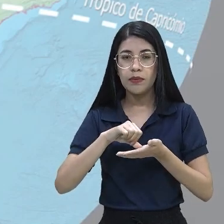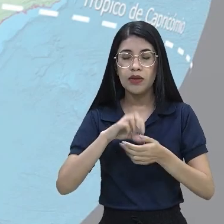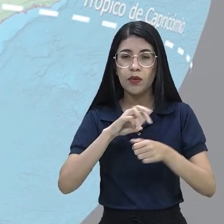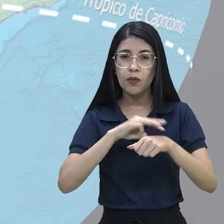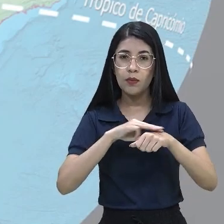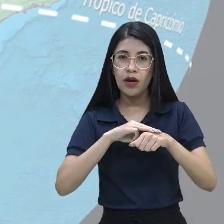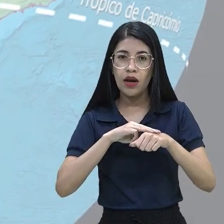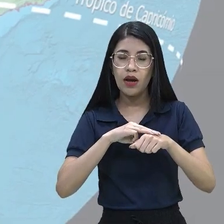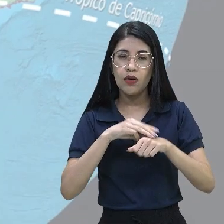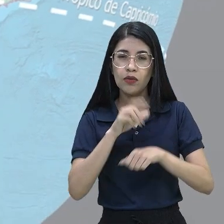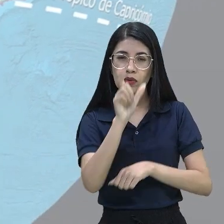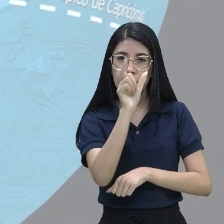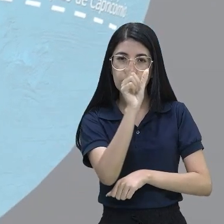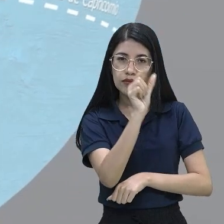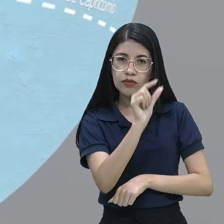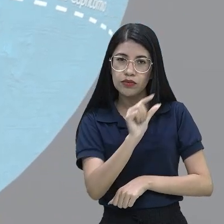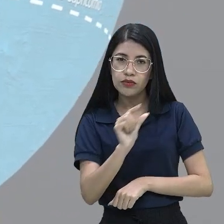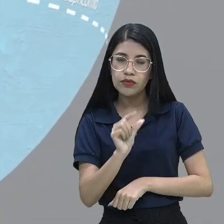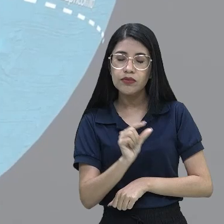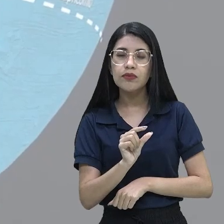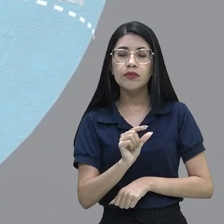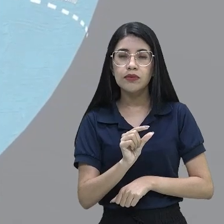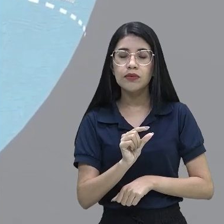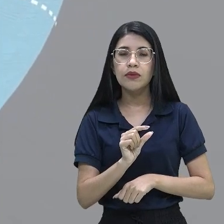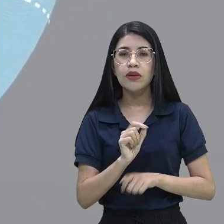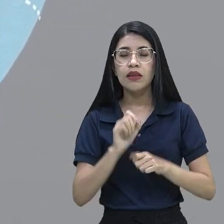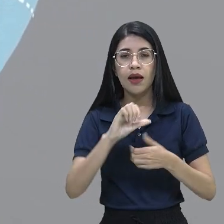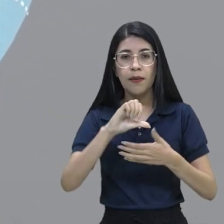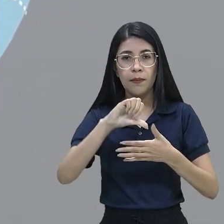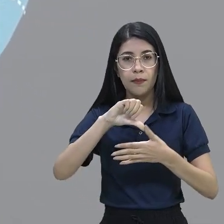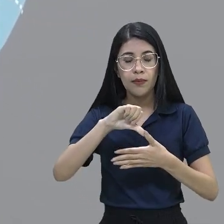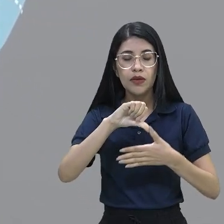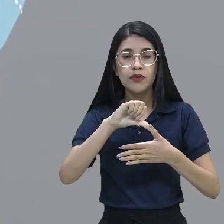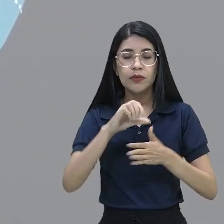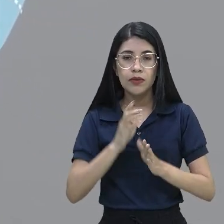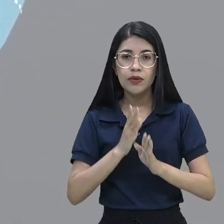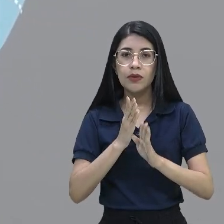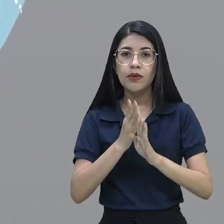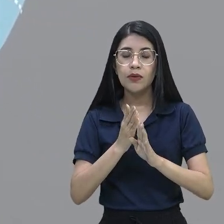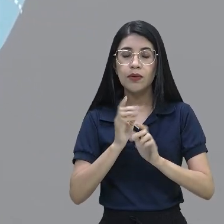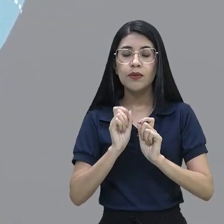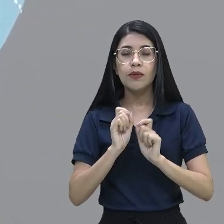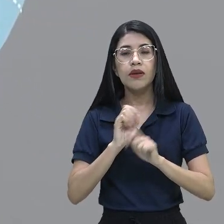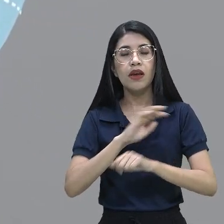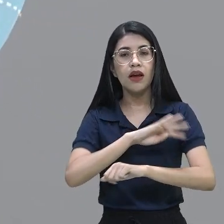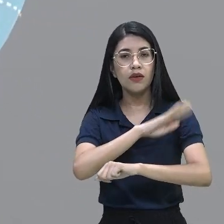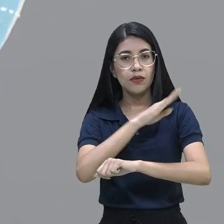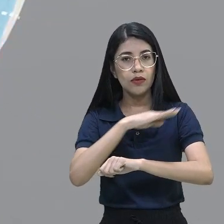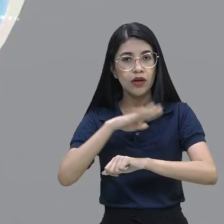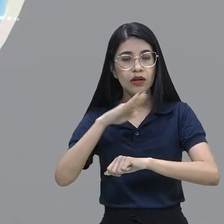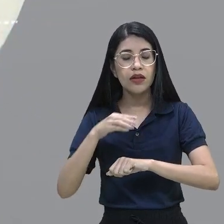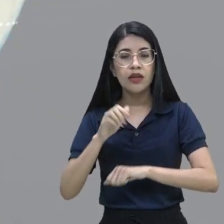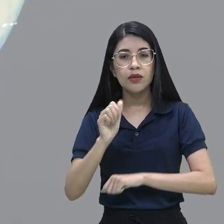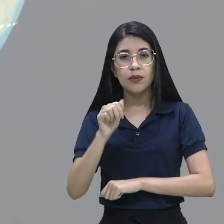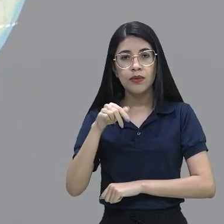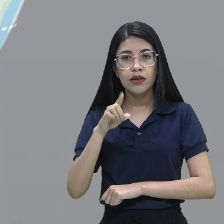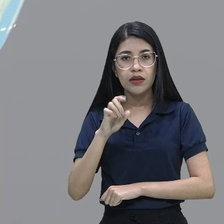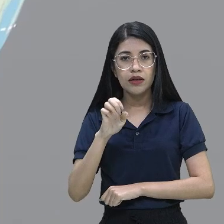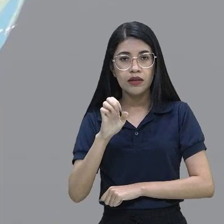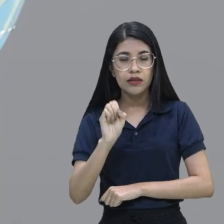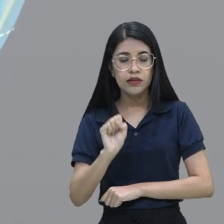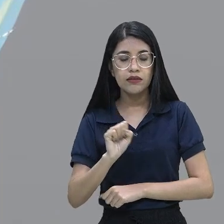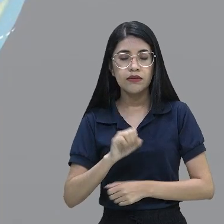toda essa costa aí da América do Sul, a gente vai encontrar essas áreas de cordilheiras, tá bom? Esse conjunto de